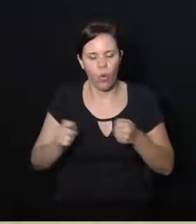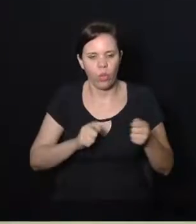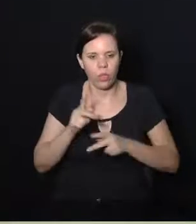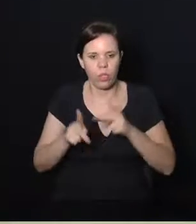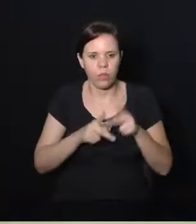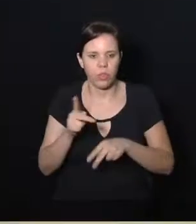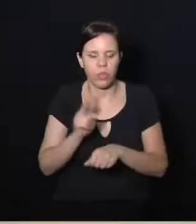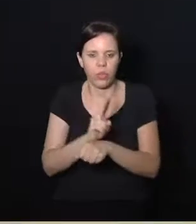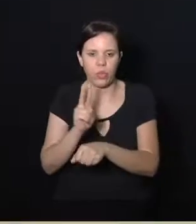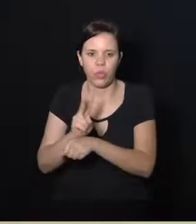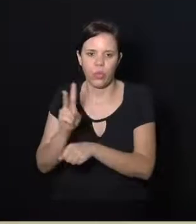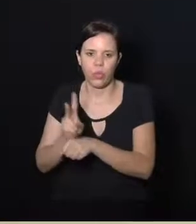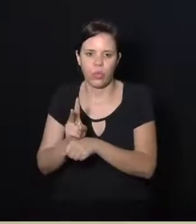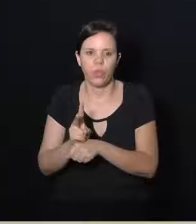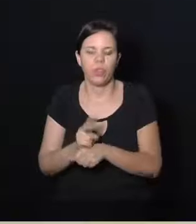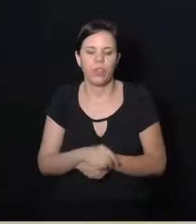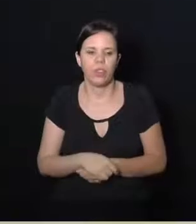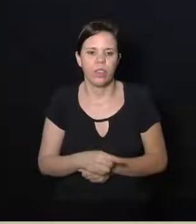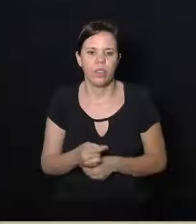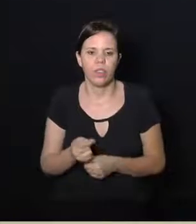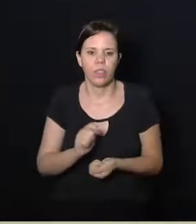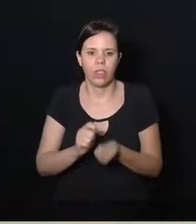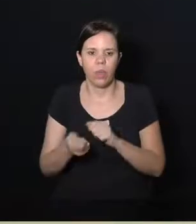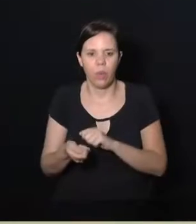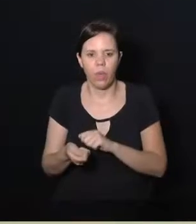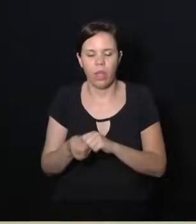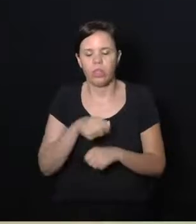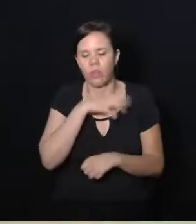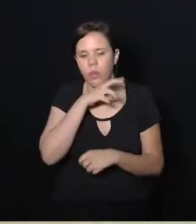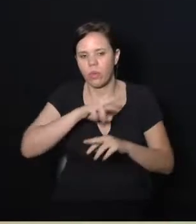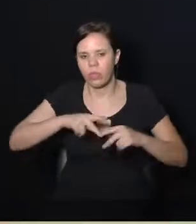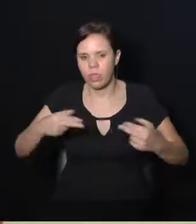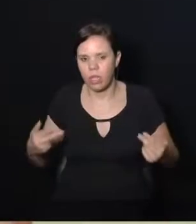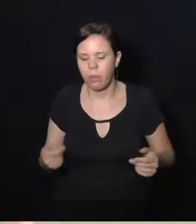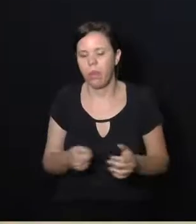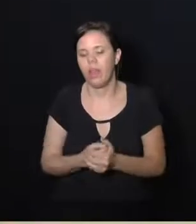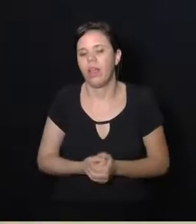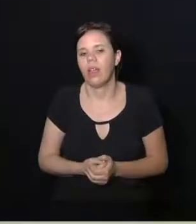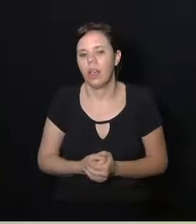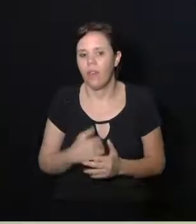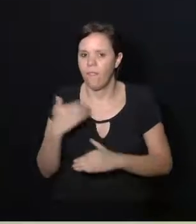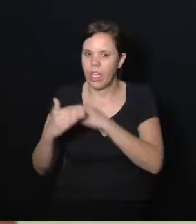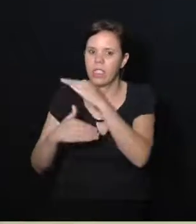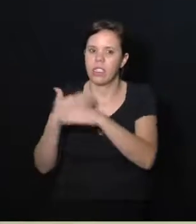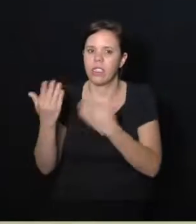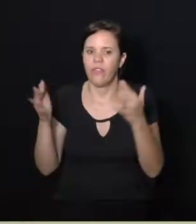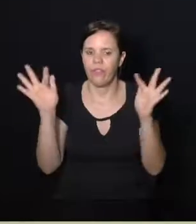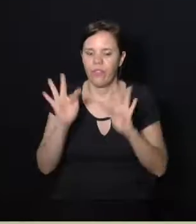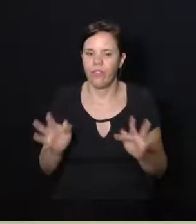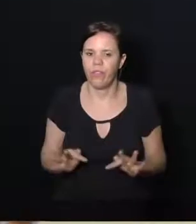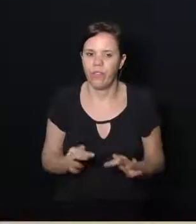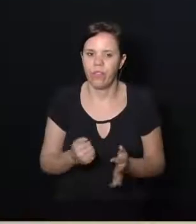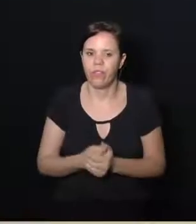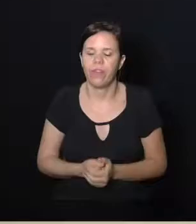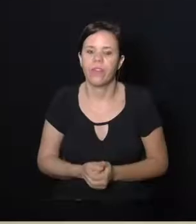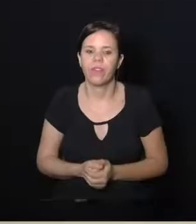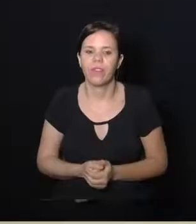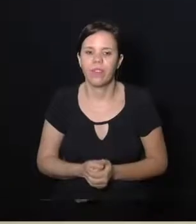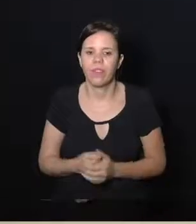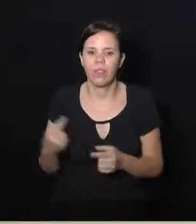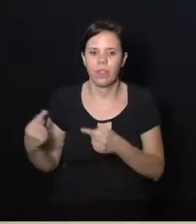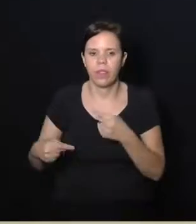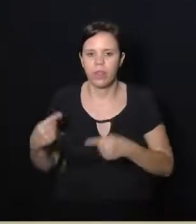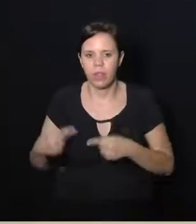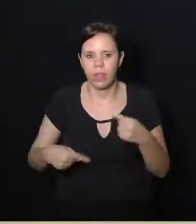e de cuidado, de manejo adequado com as capivaras. Eu acho que assim, avançou bastante, eu fiquei feliz, um debate